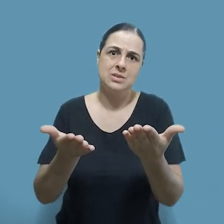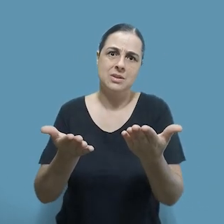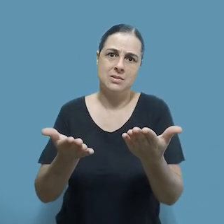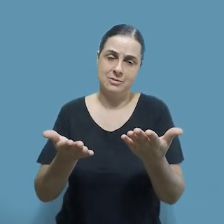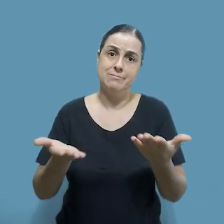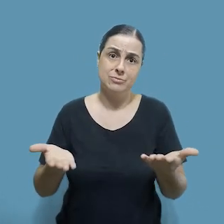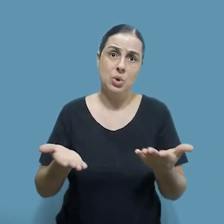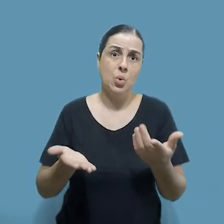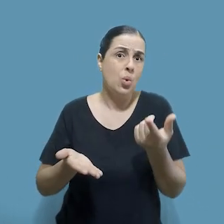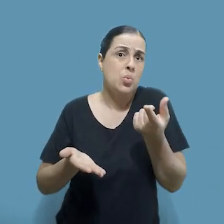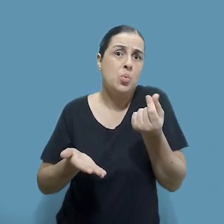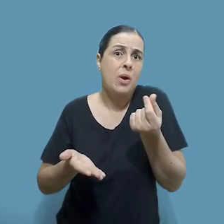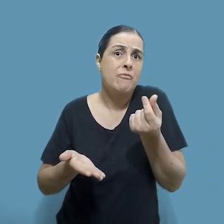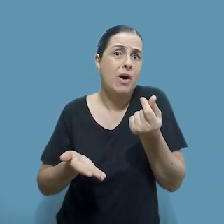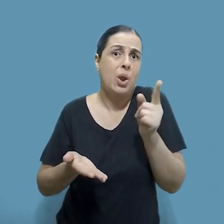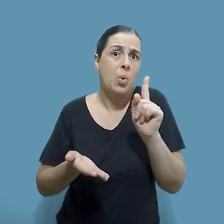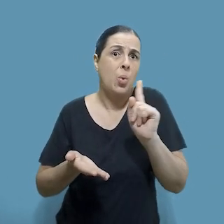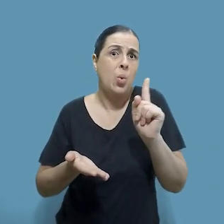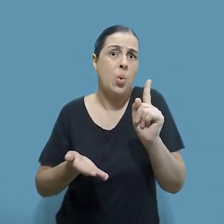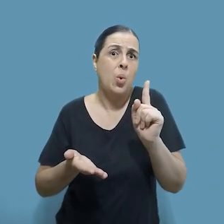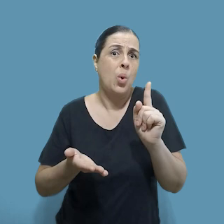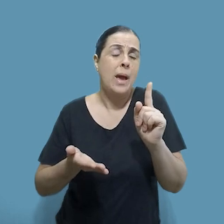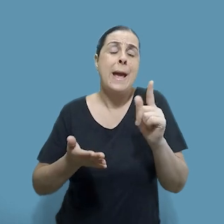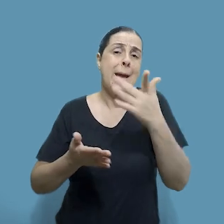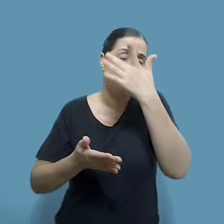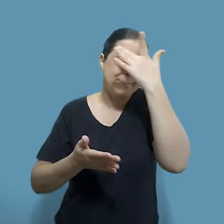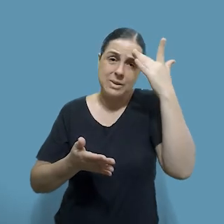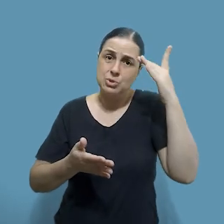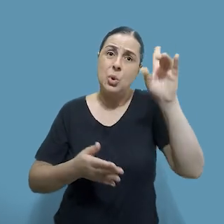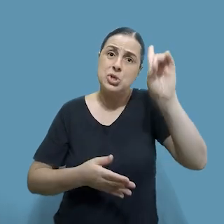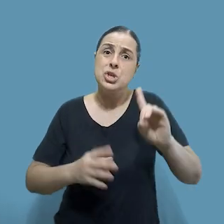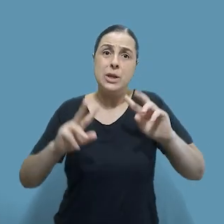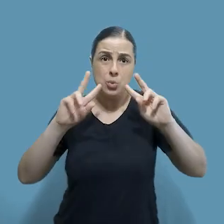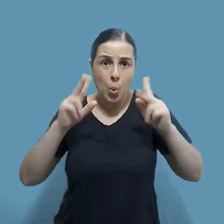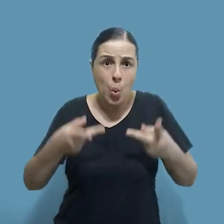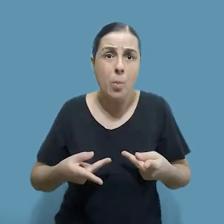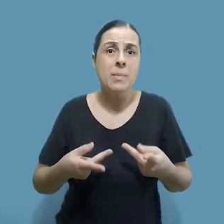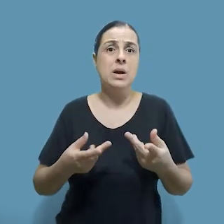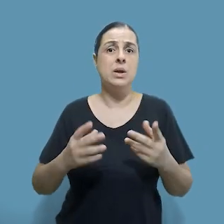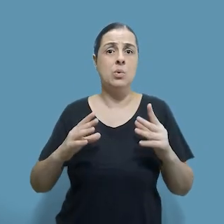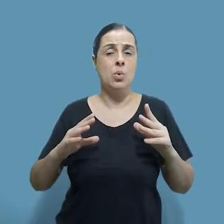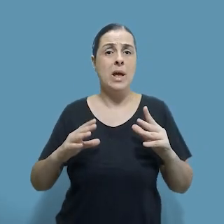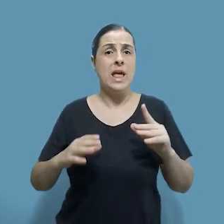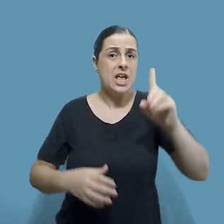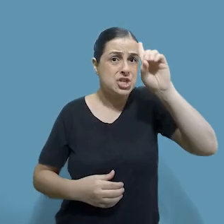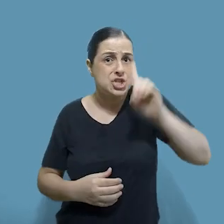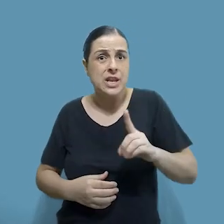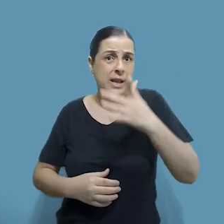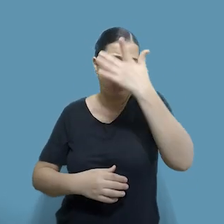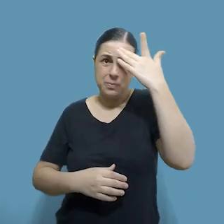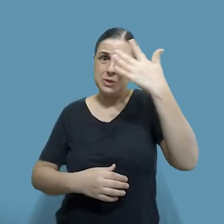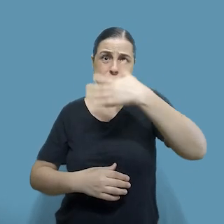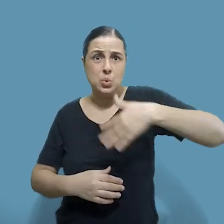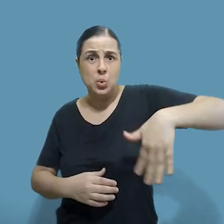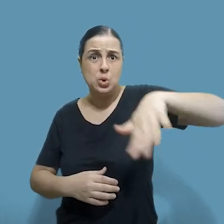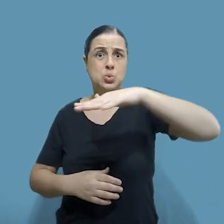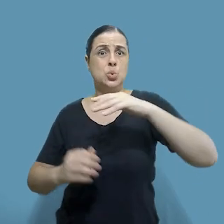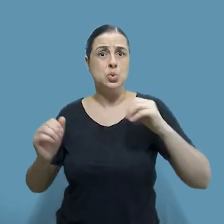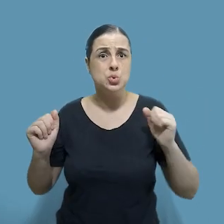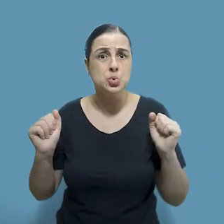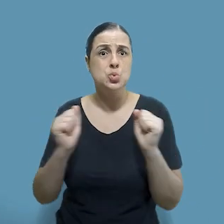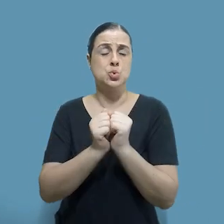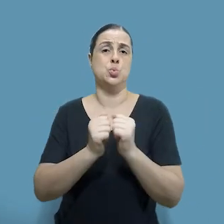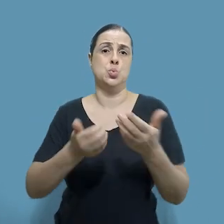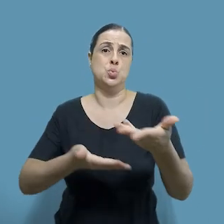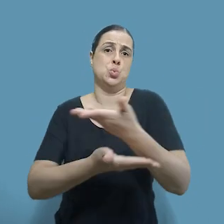né? Porque é um direito humano de estar junto com todo mundo. E é muito interessante, né? A